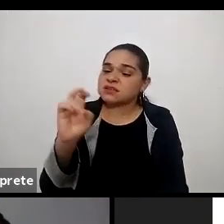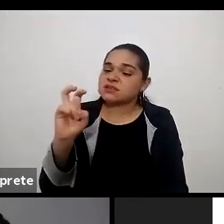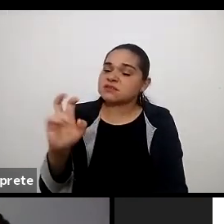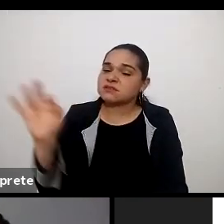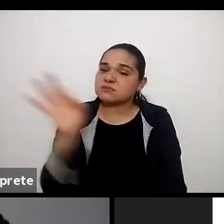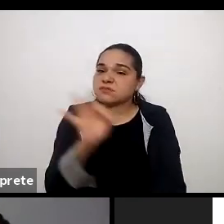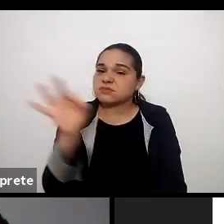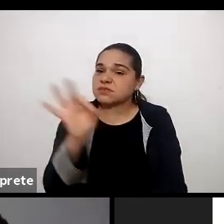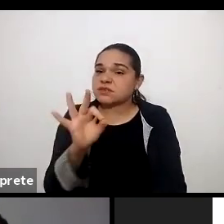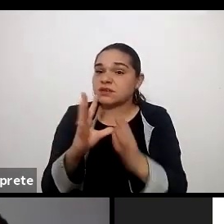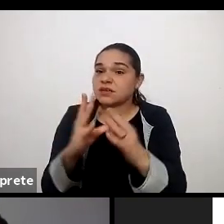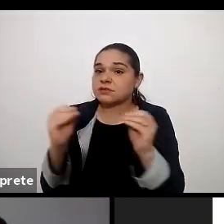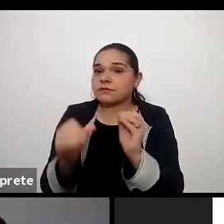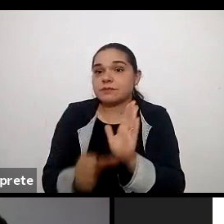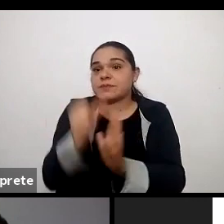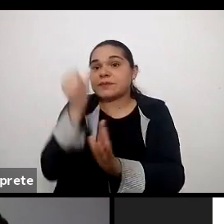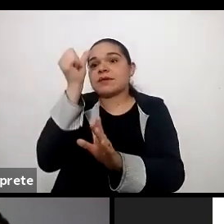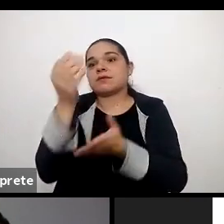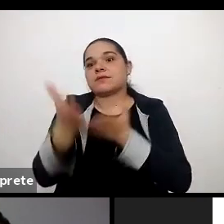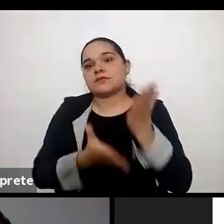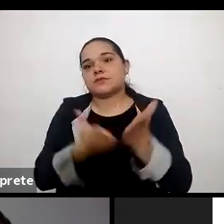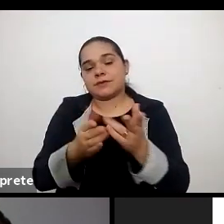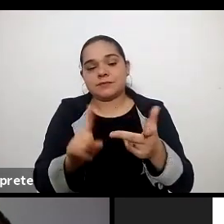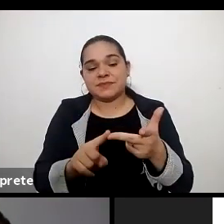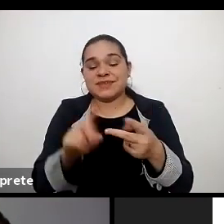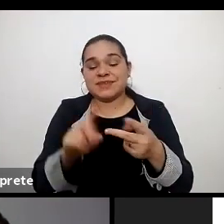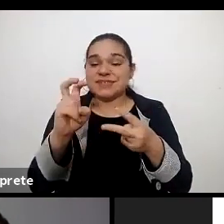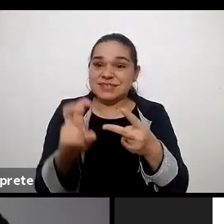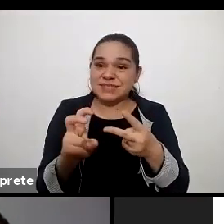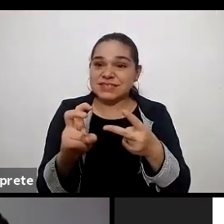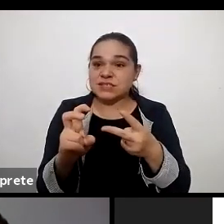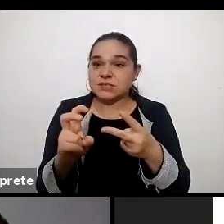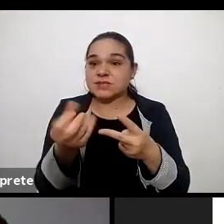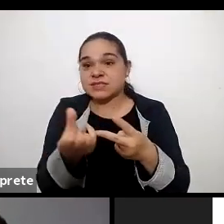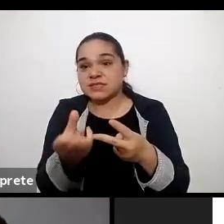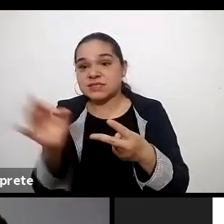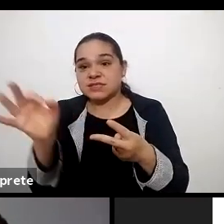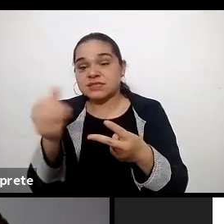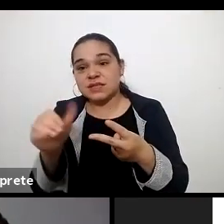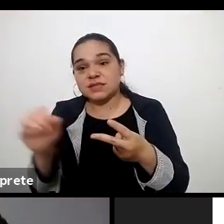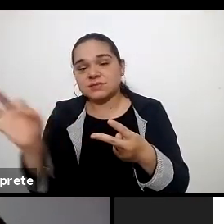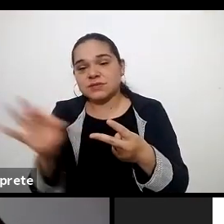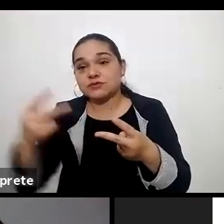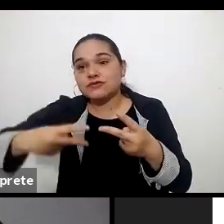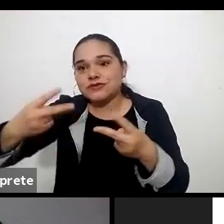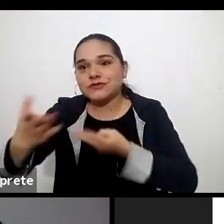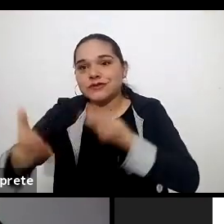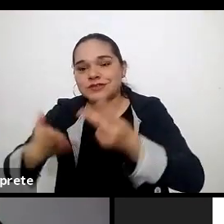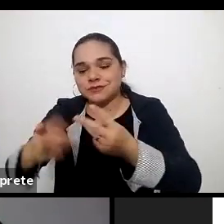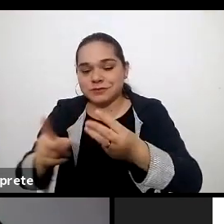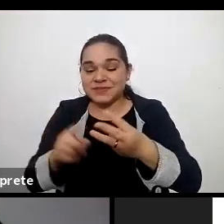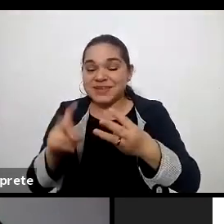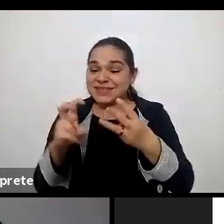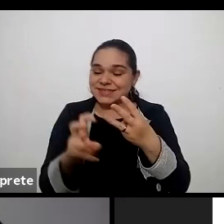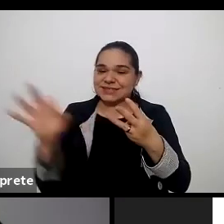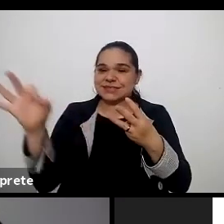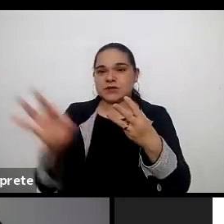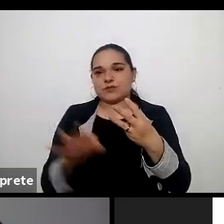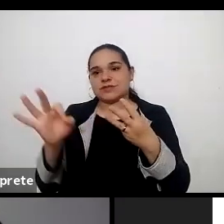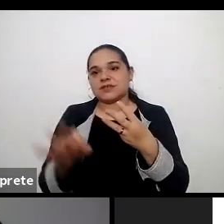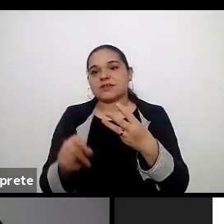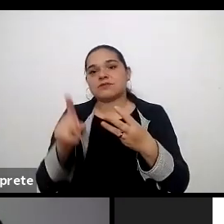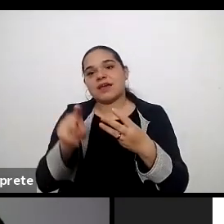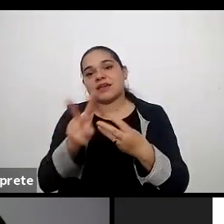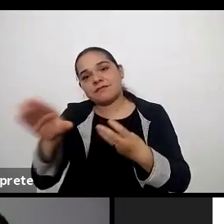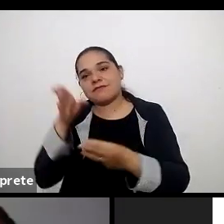o meu primeiro atendimento 5 por 110 por cento no segundo e cinco porcento de todos atendimento é